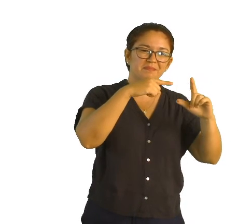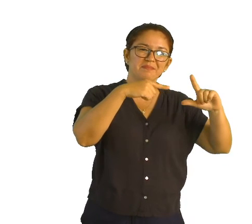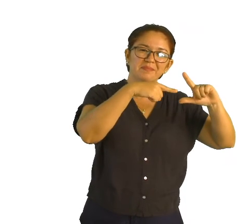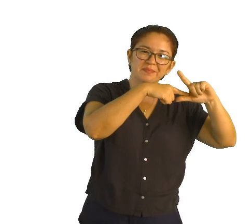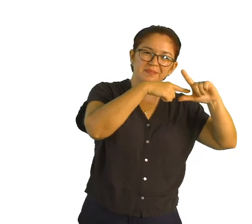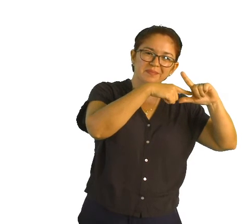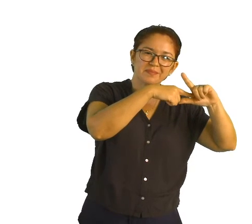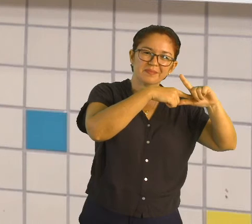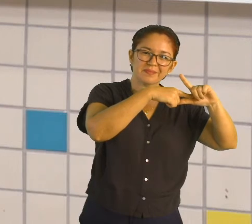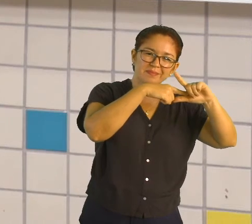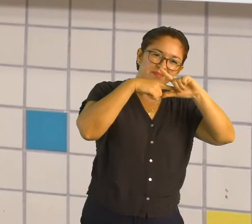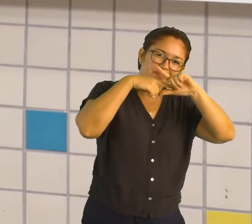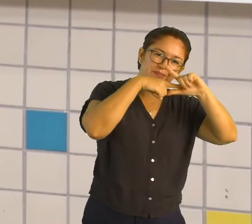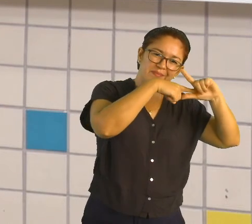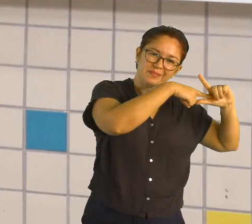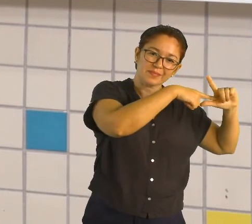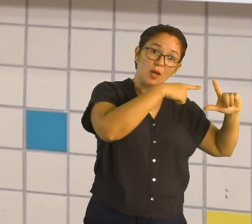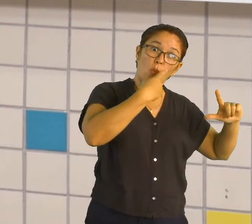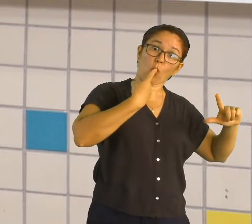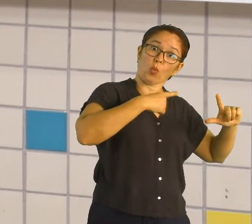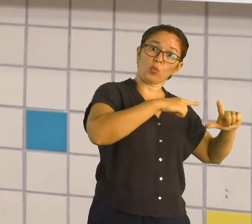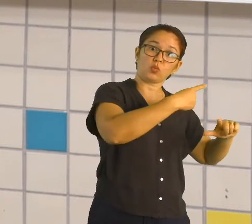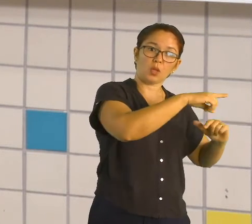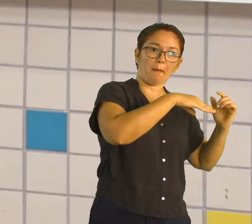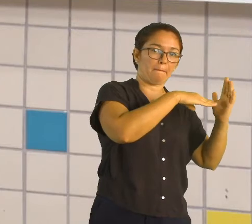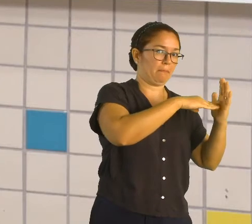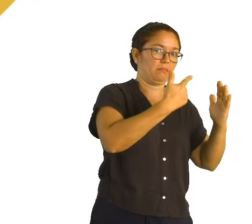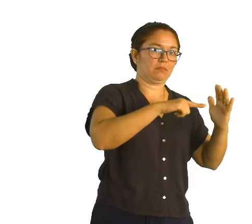leio, semirreta BA.